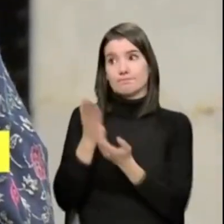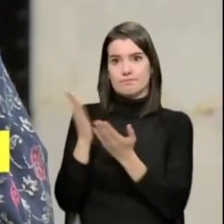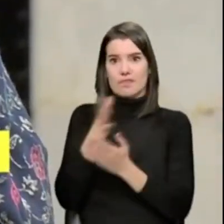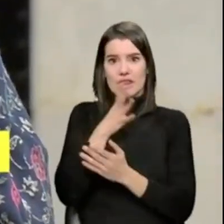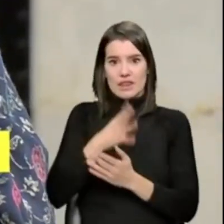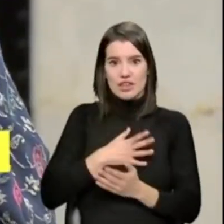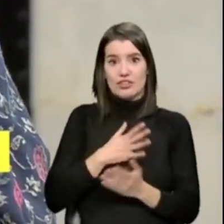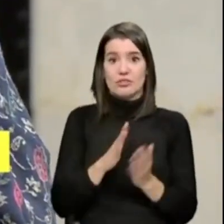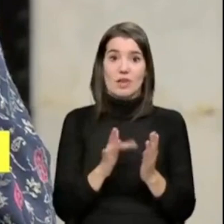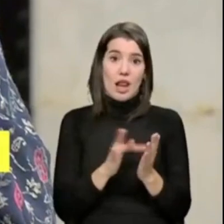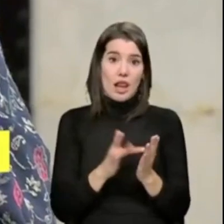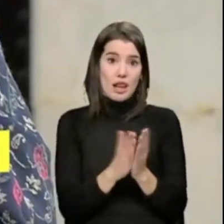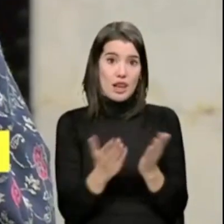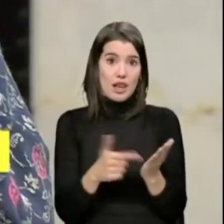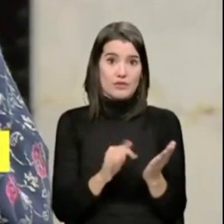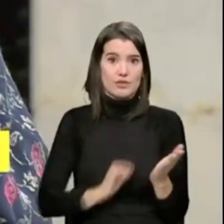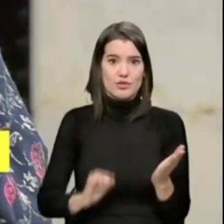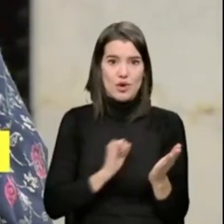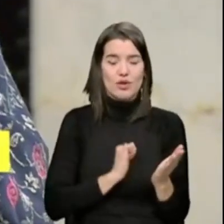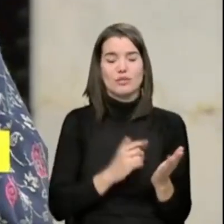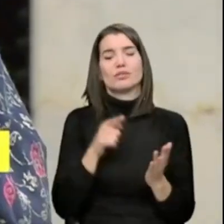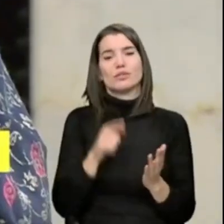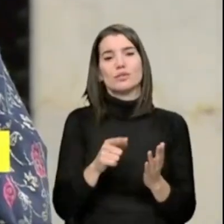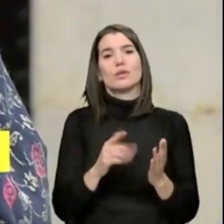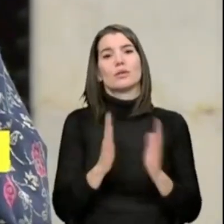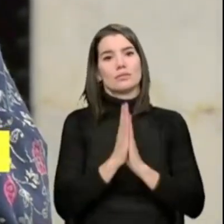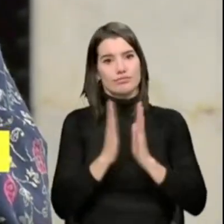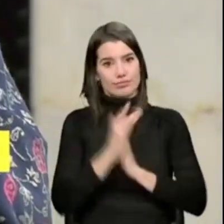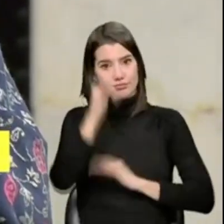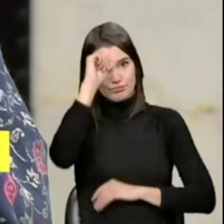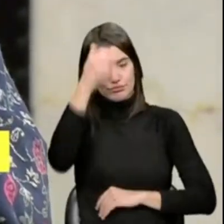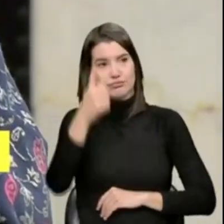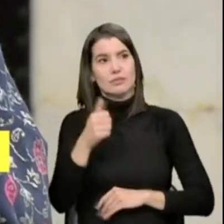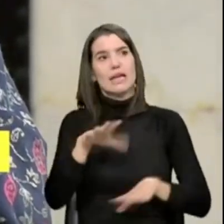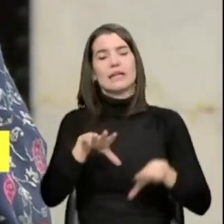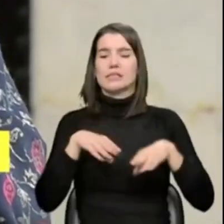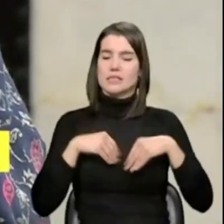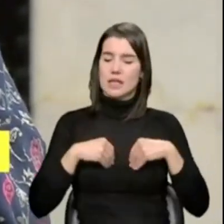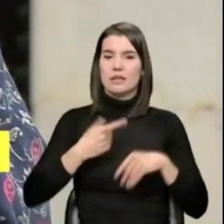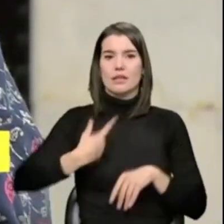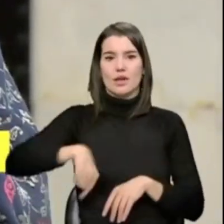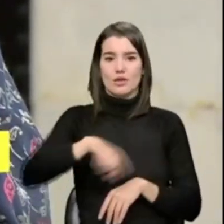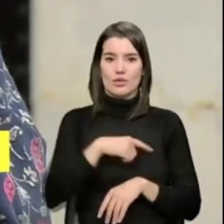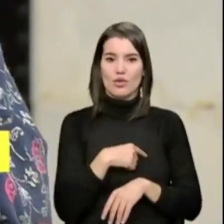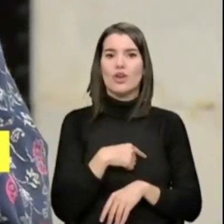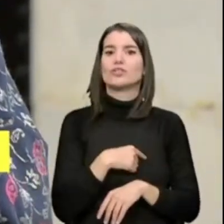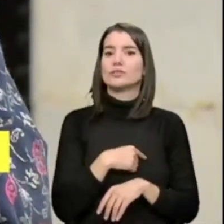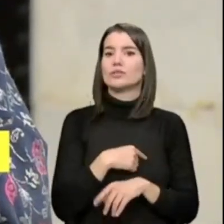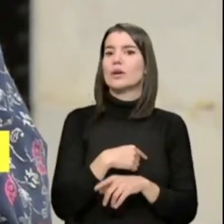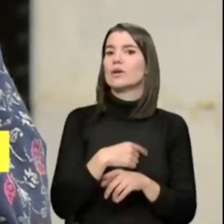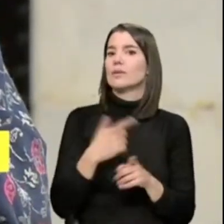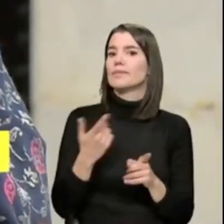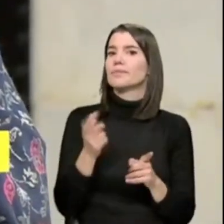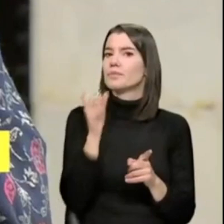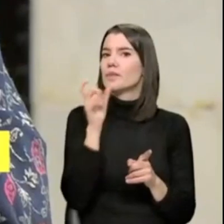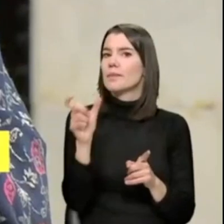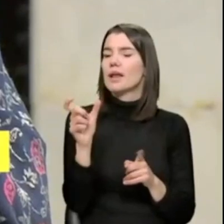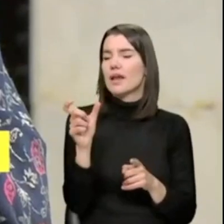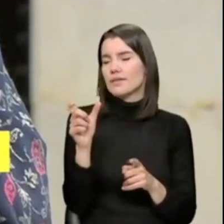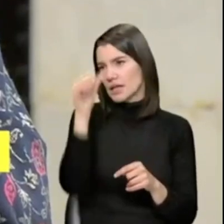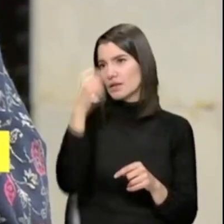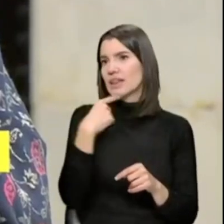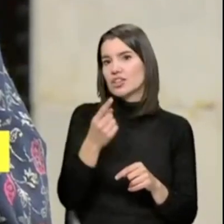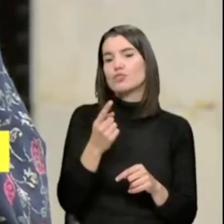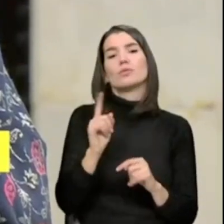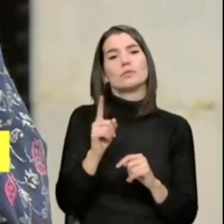nossos livros, o hinduísmo aceita que nós somos Vasudeva Kutum. Como? Isso quer dizer que